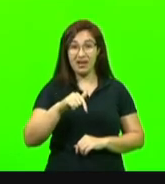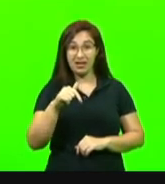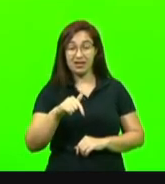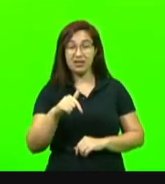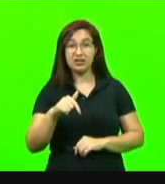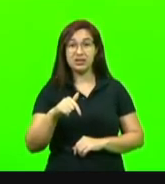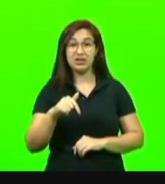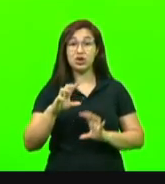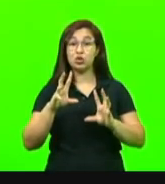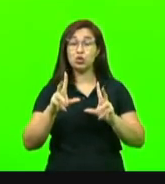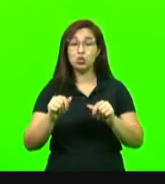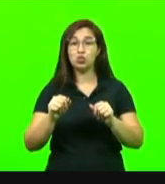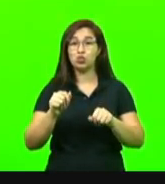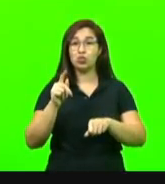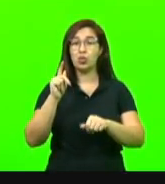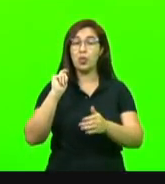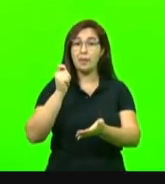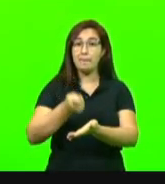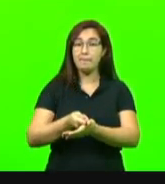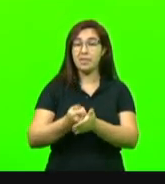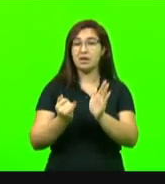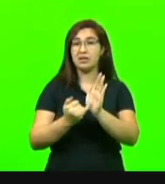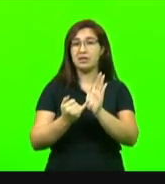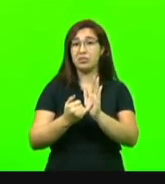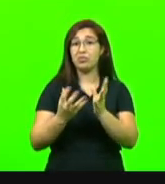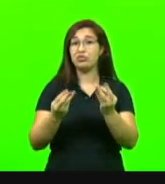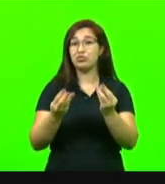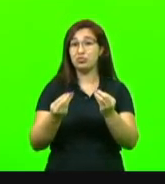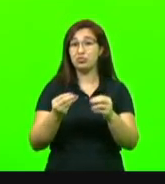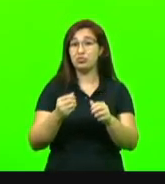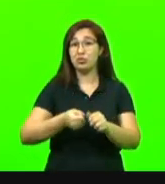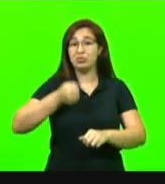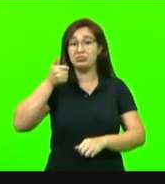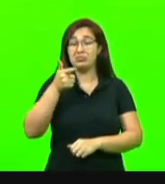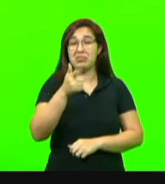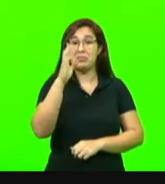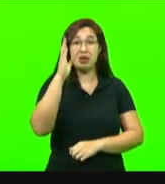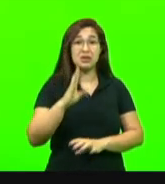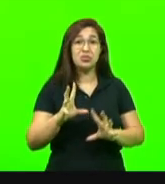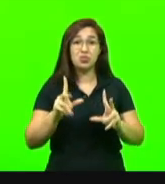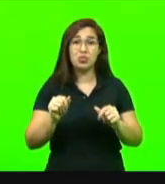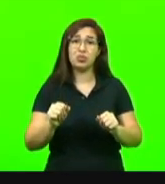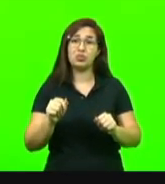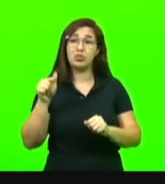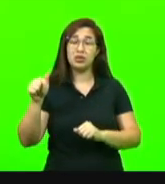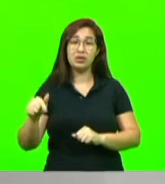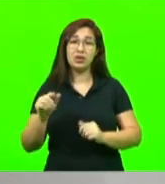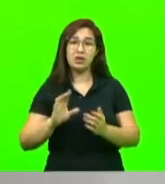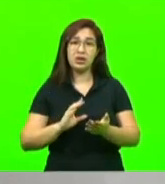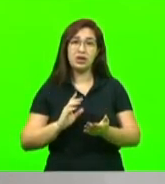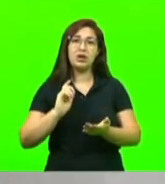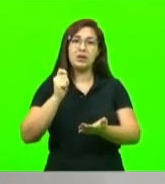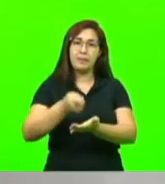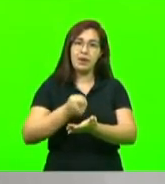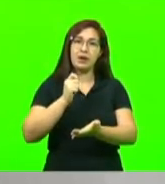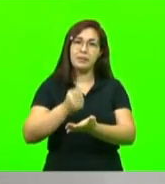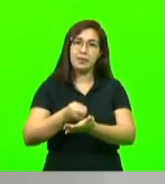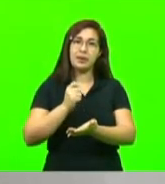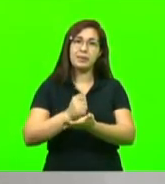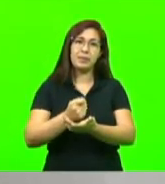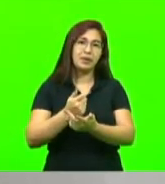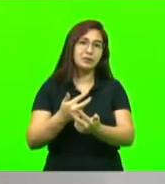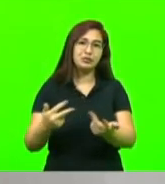que mais paga imposto no país. O catarinense é o que mais contribui em termos de impostos de todas